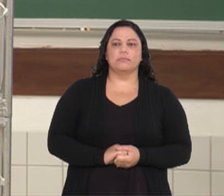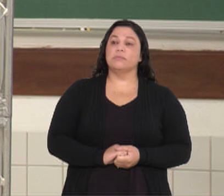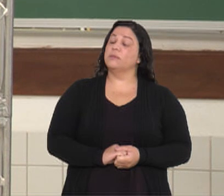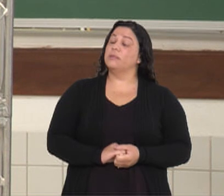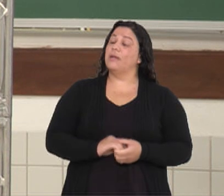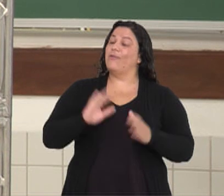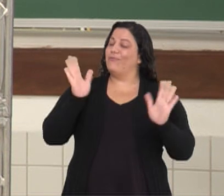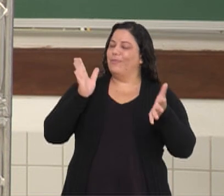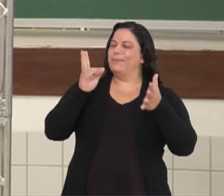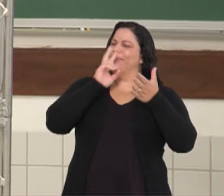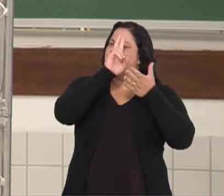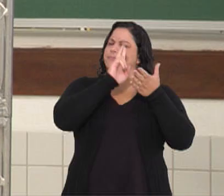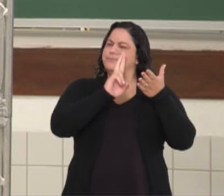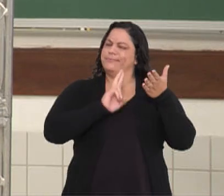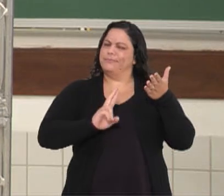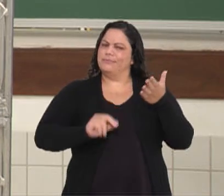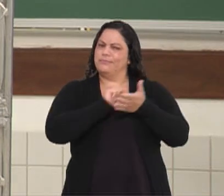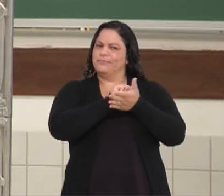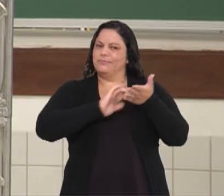Vamos juntos resolver o exercício, então?